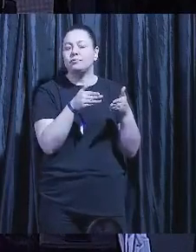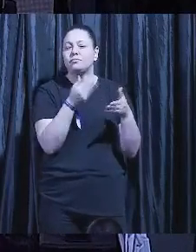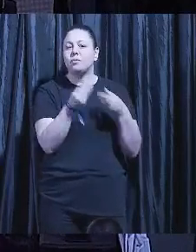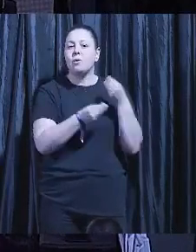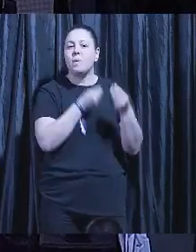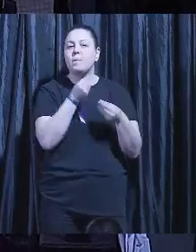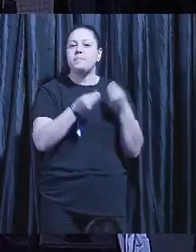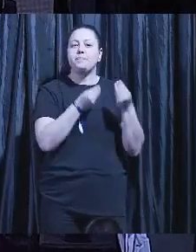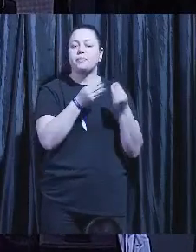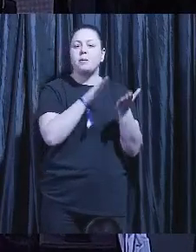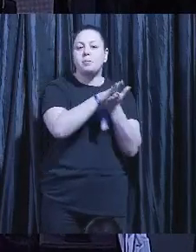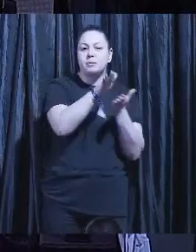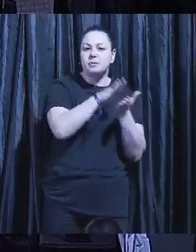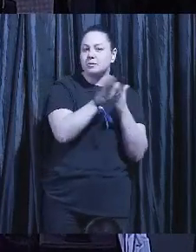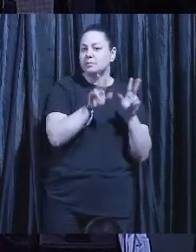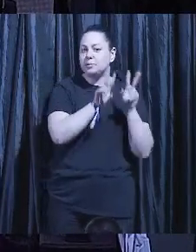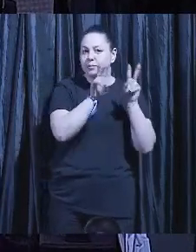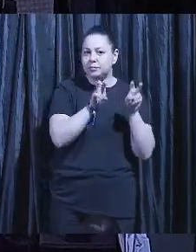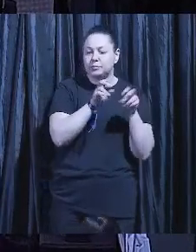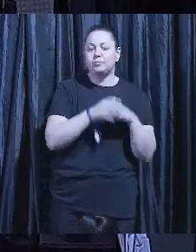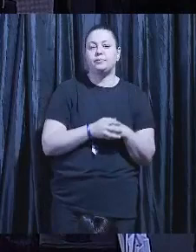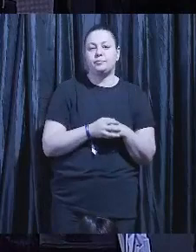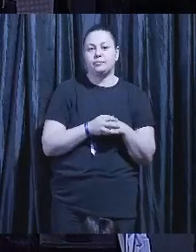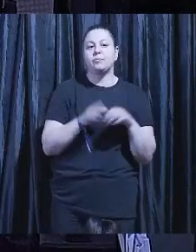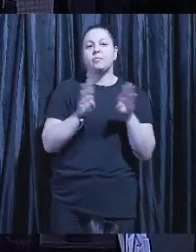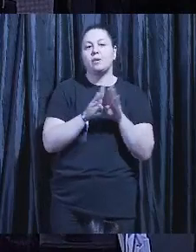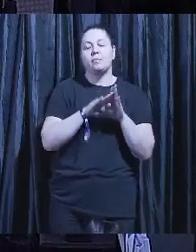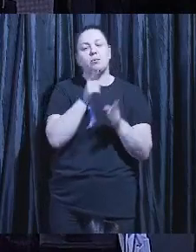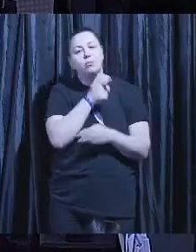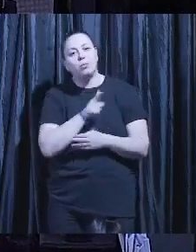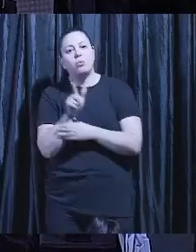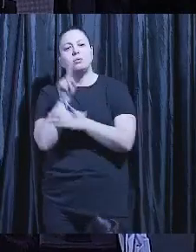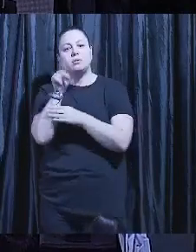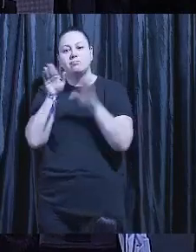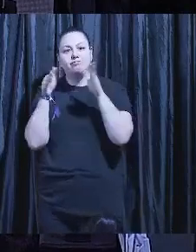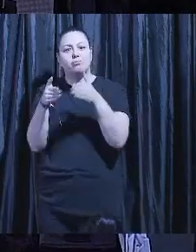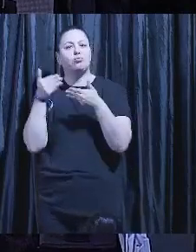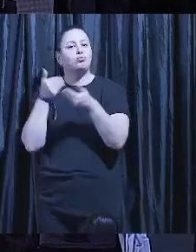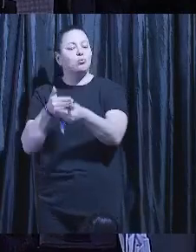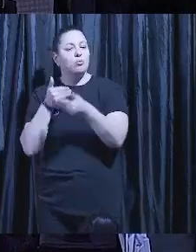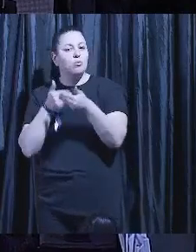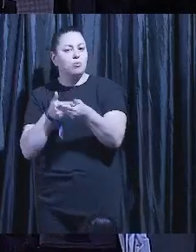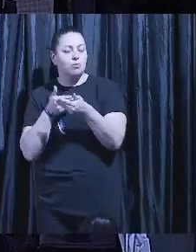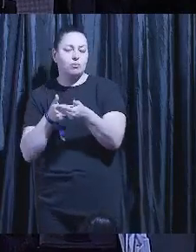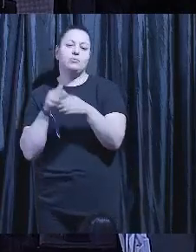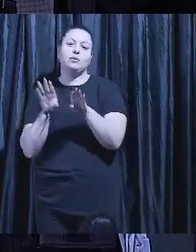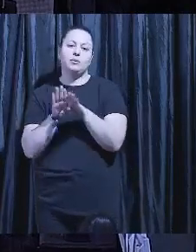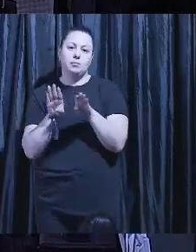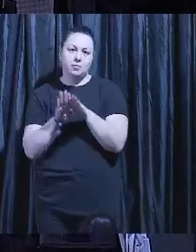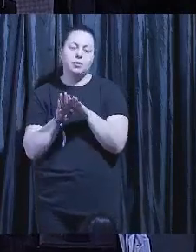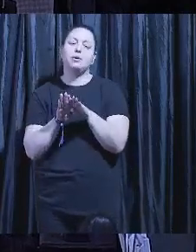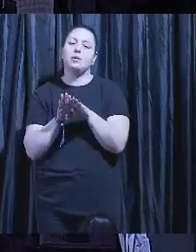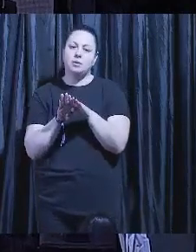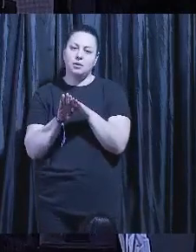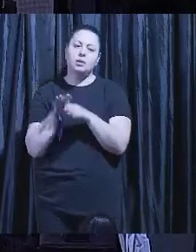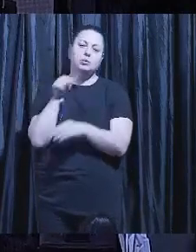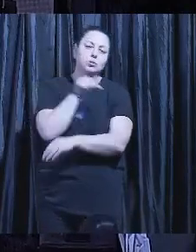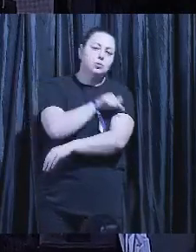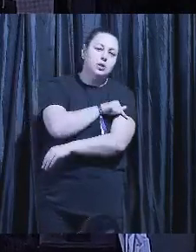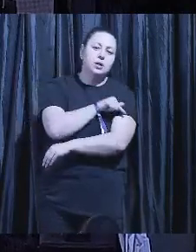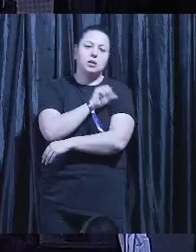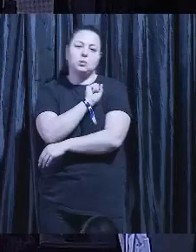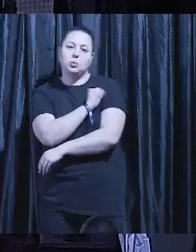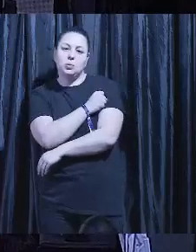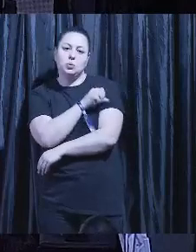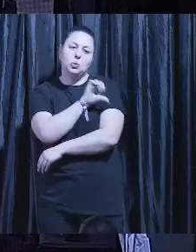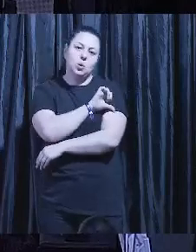publicação de um tema. O Malungas, que é uma formação para jovens e adolescentes do 7º ao 9º ano, e o Hotmart